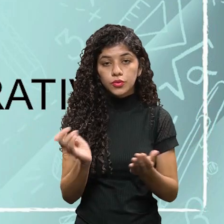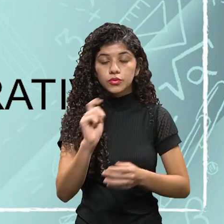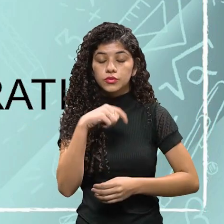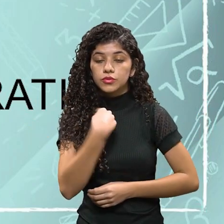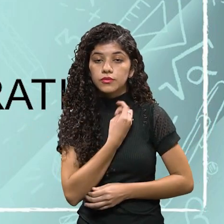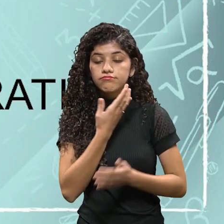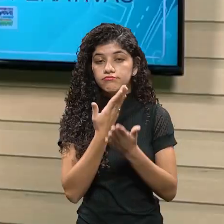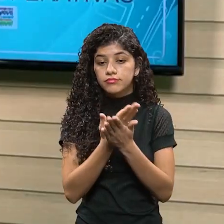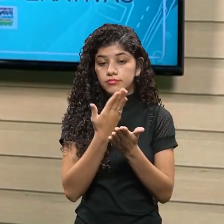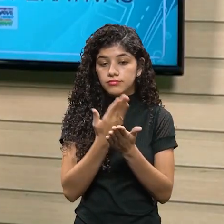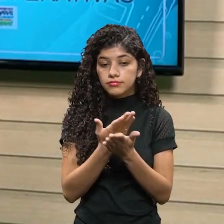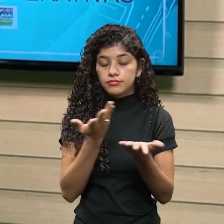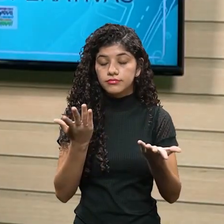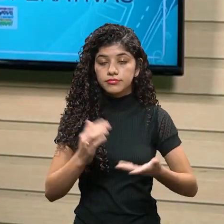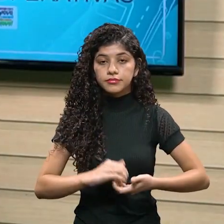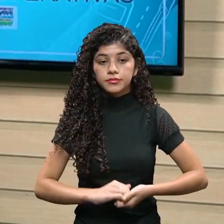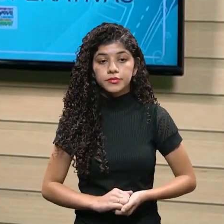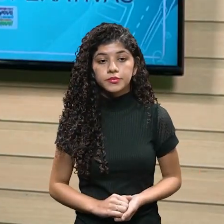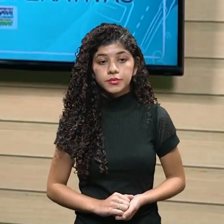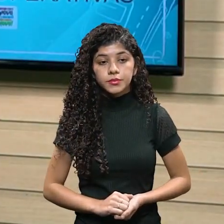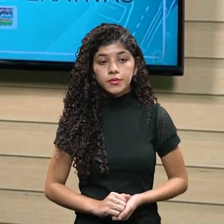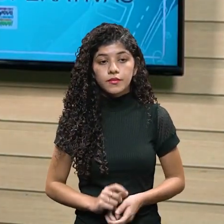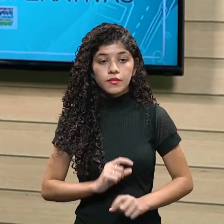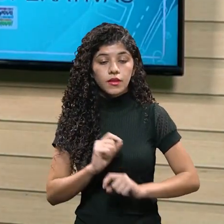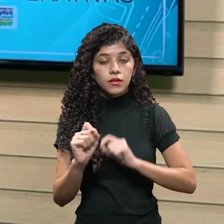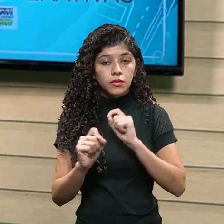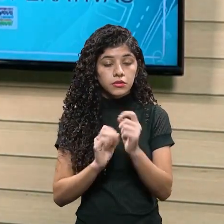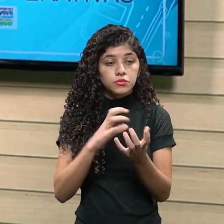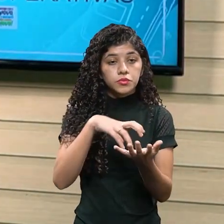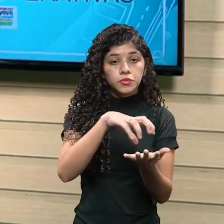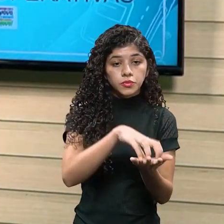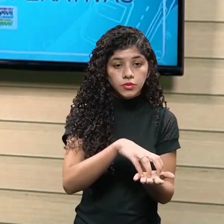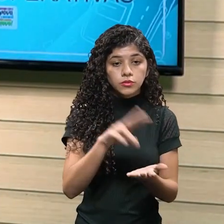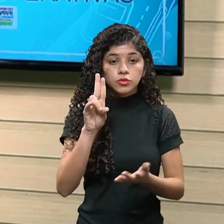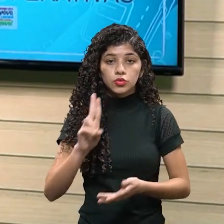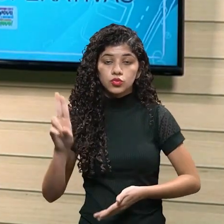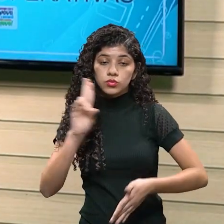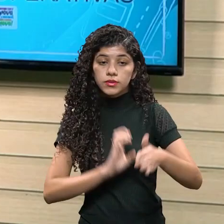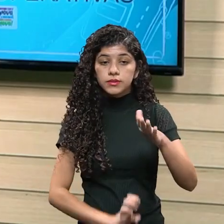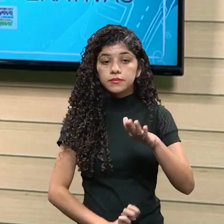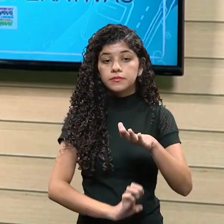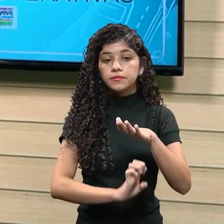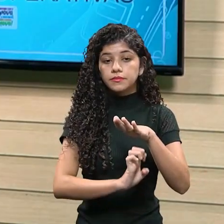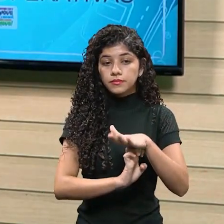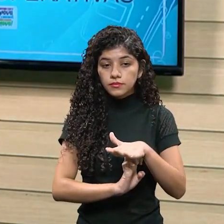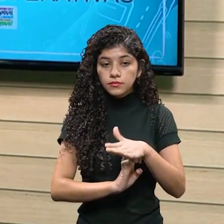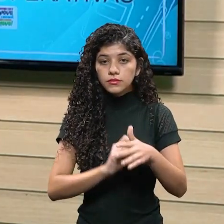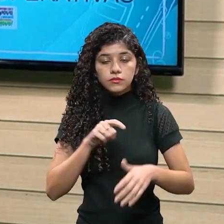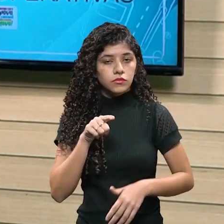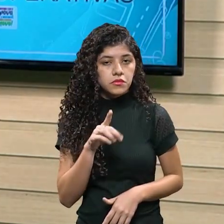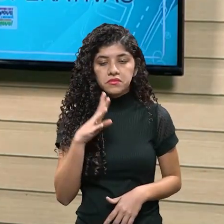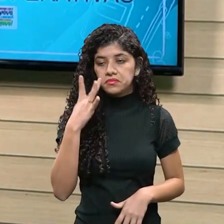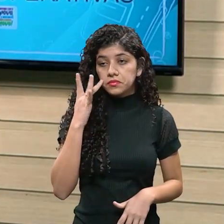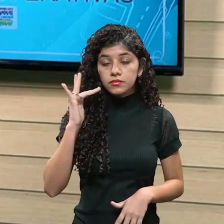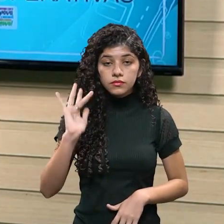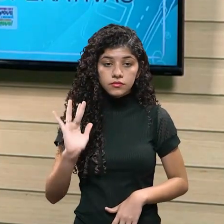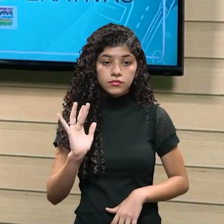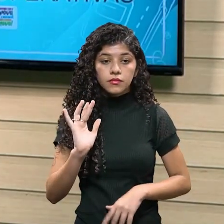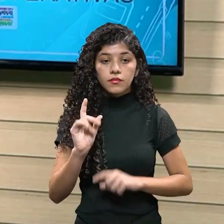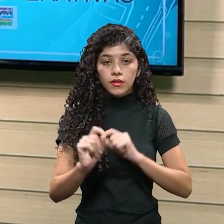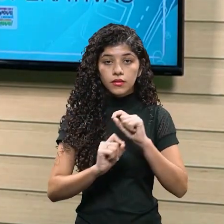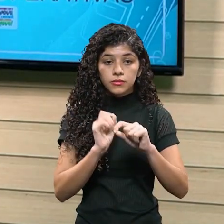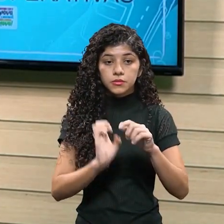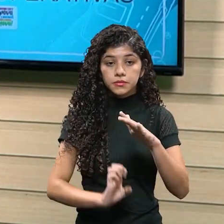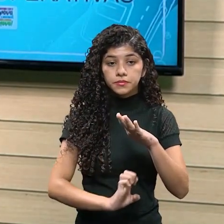de cooperativas, que é um ramo da contabilidade aplicado às empresas cooperativas. Para quem não sabe, a cooperativa é uma instituição que